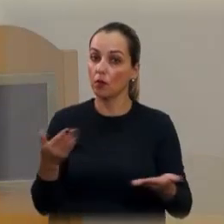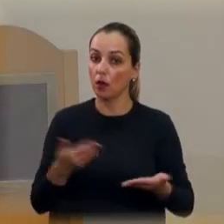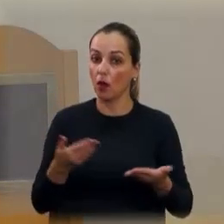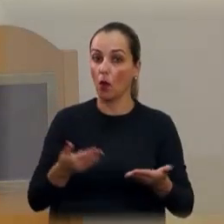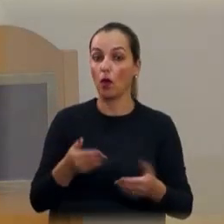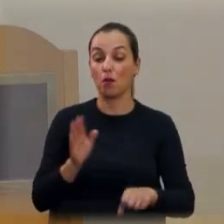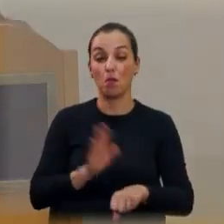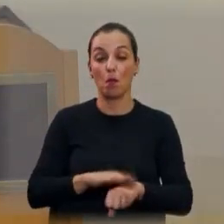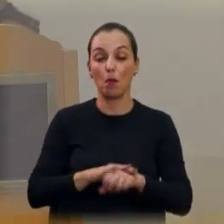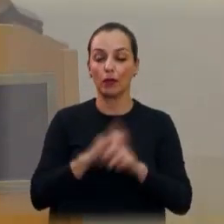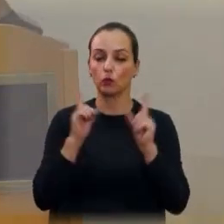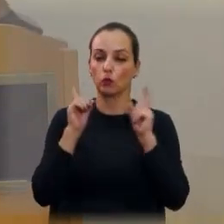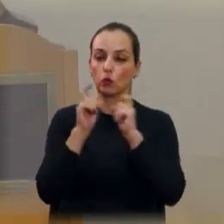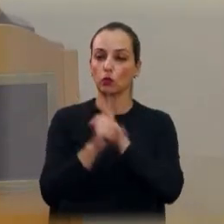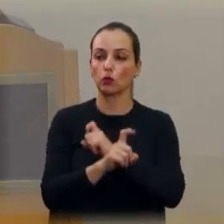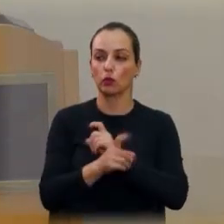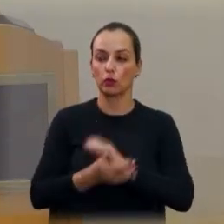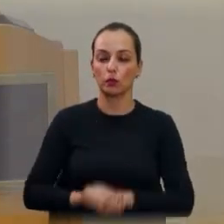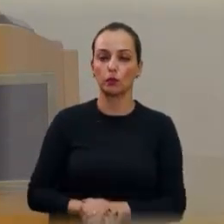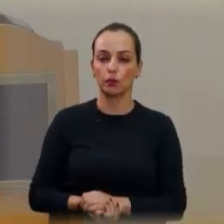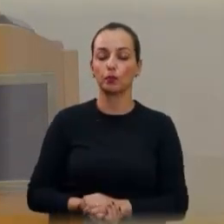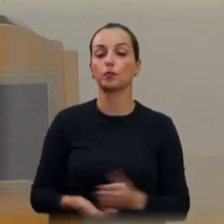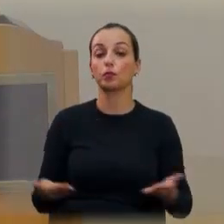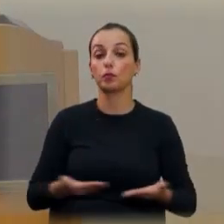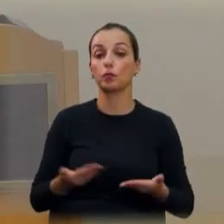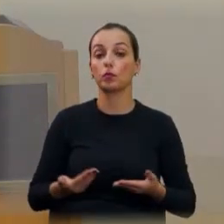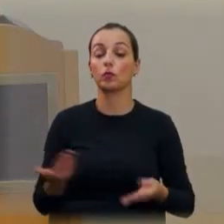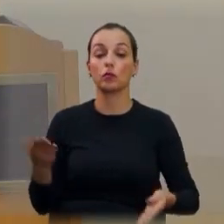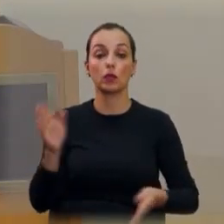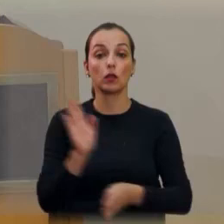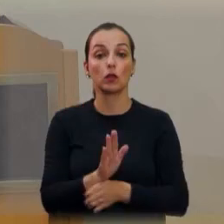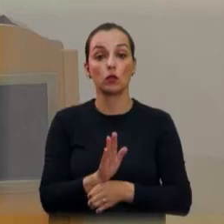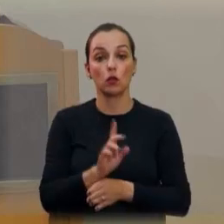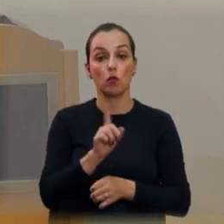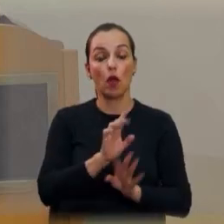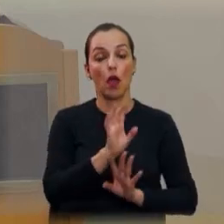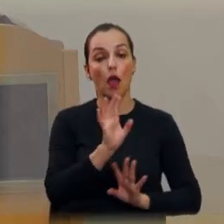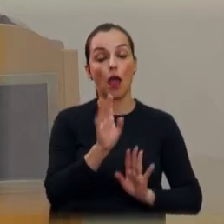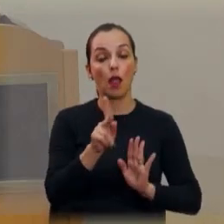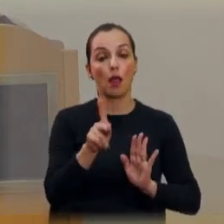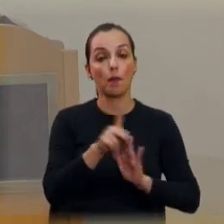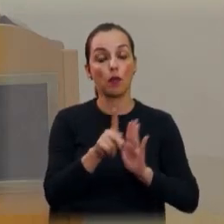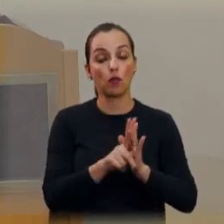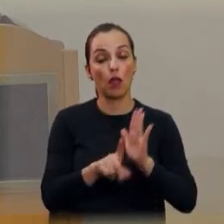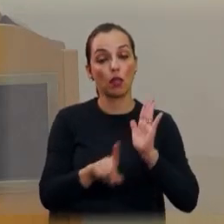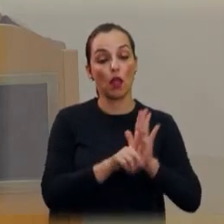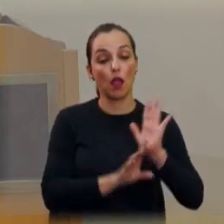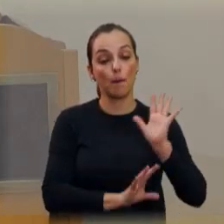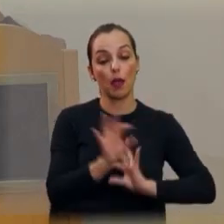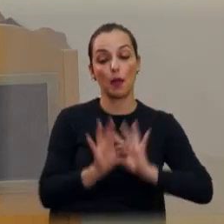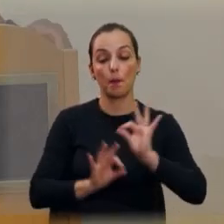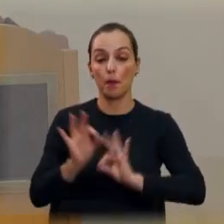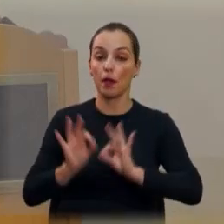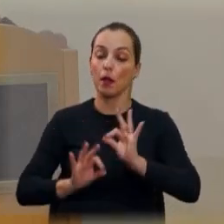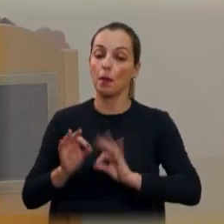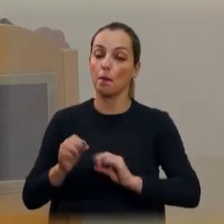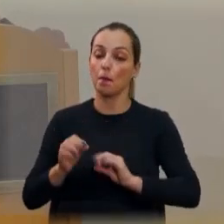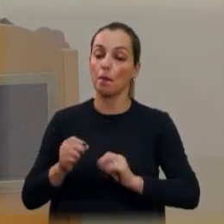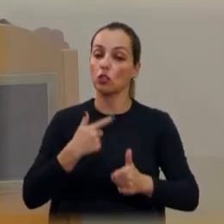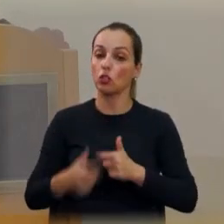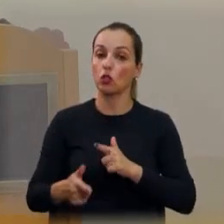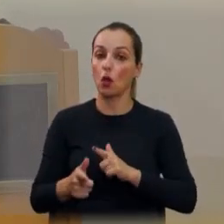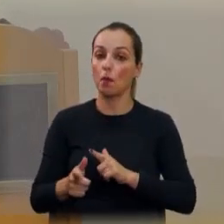fácil. Hoje, nós demos uma contribuição para o aperfeiçoamento do projeto de lei que dispõe